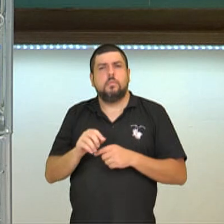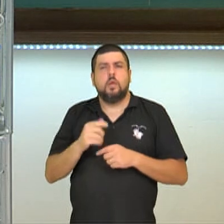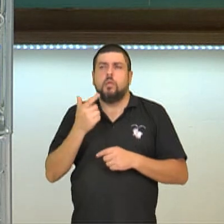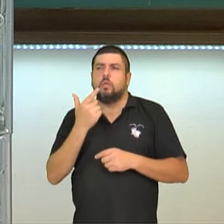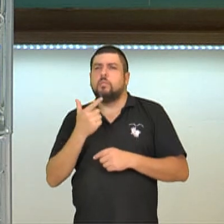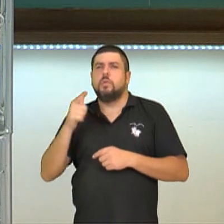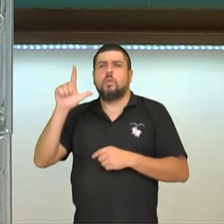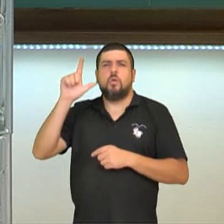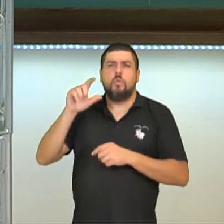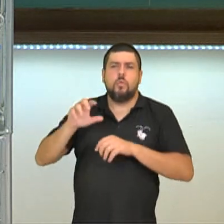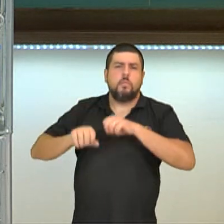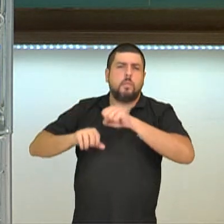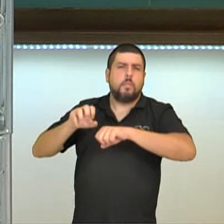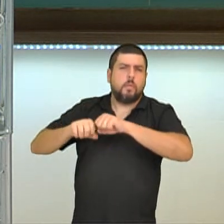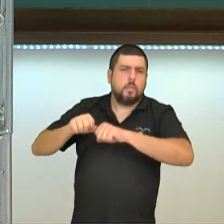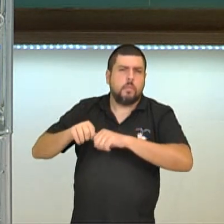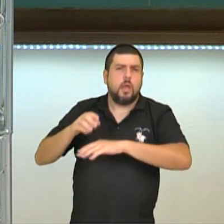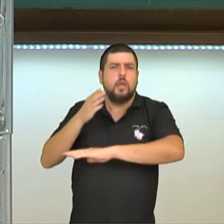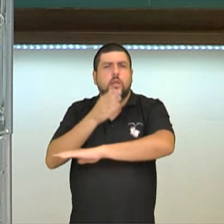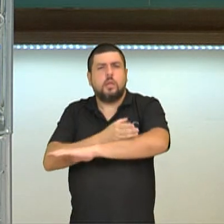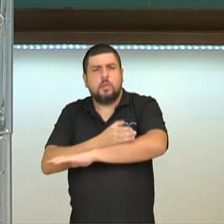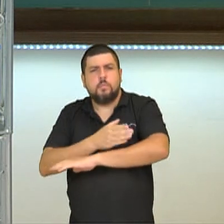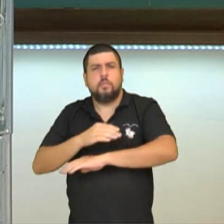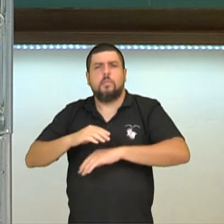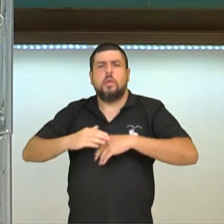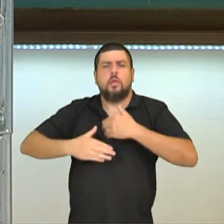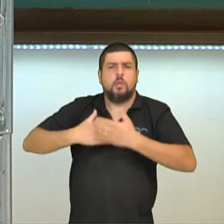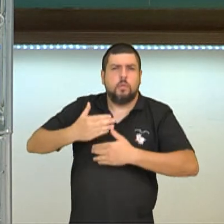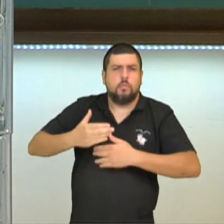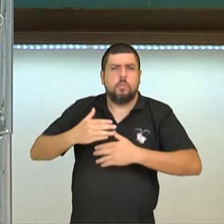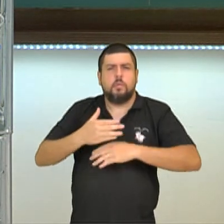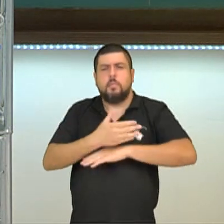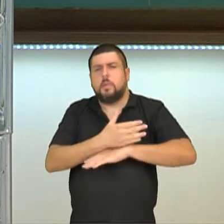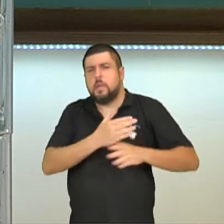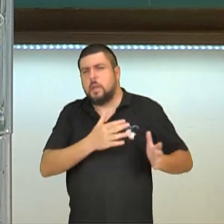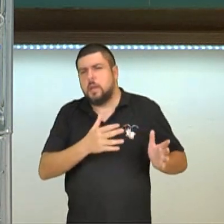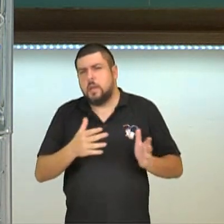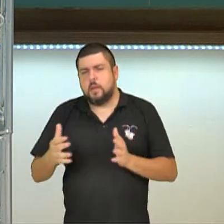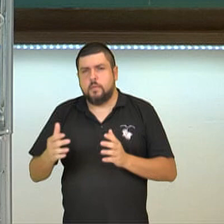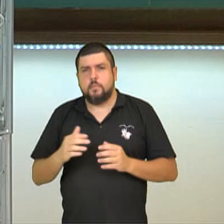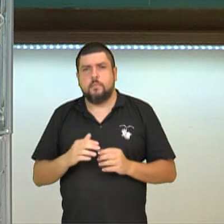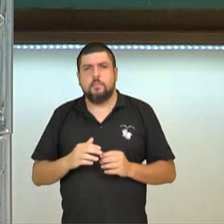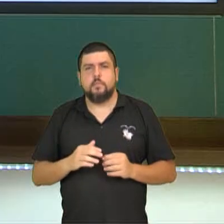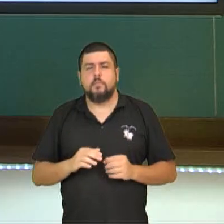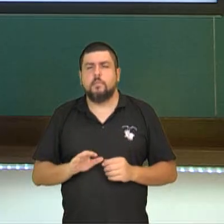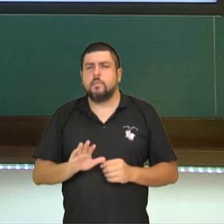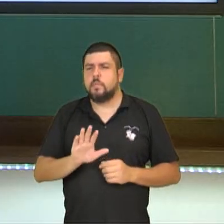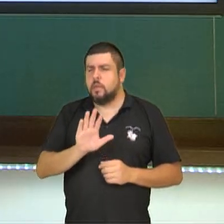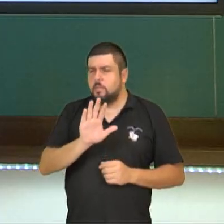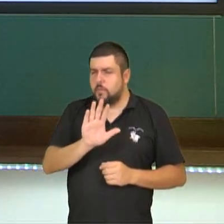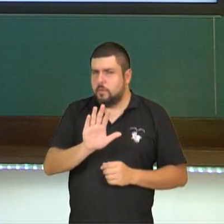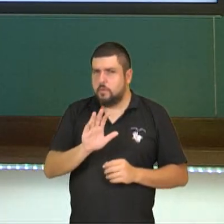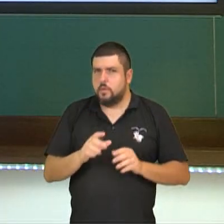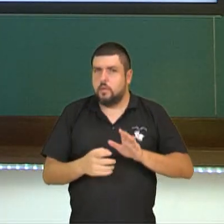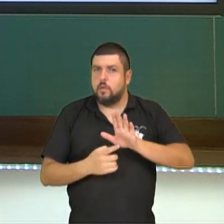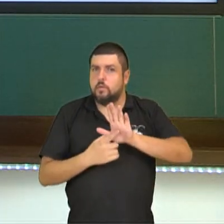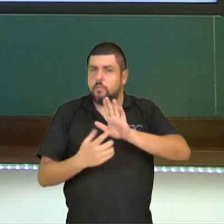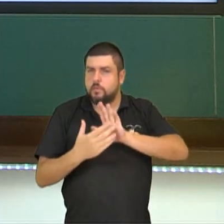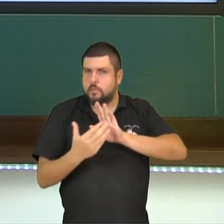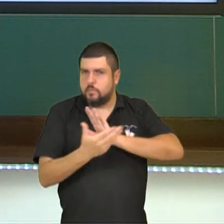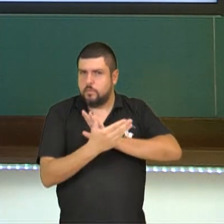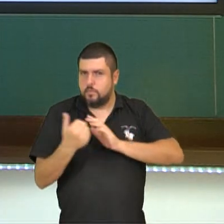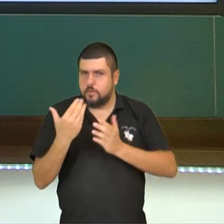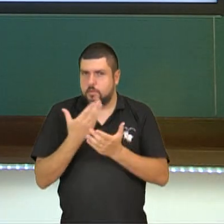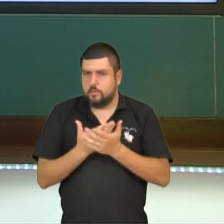outros conquistas, a Idade Média, depois conquistas, colonizações e tudo mais. O que nós estamos tentando trazer para vocês